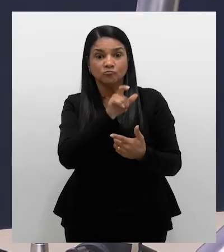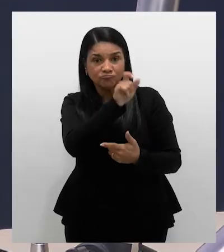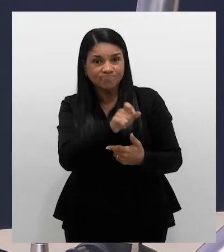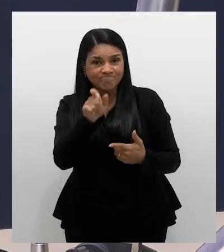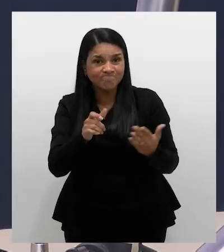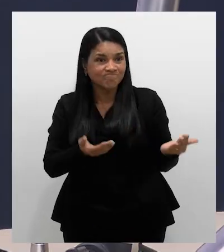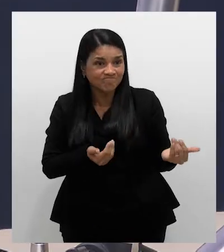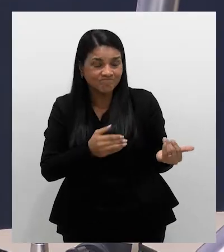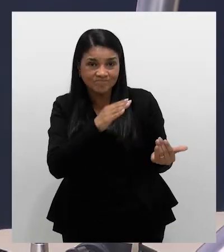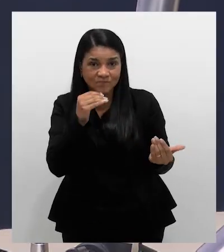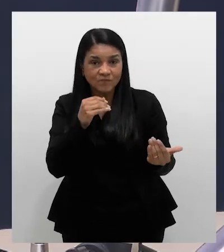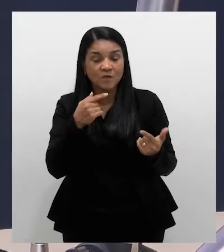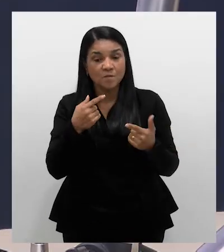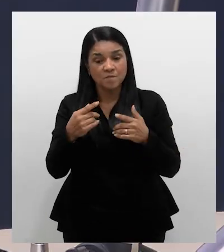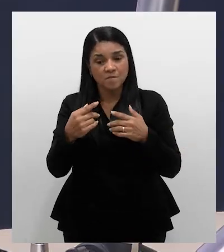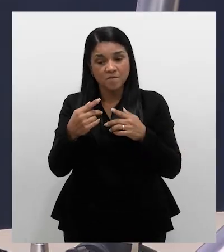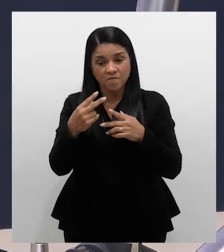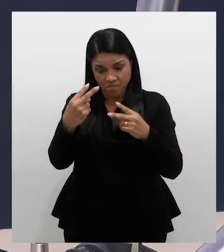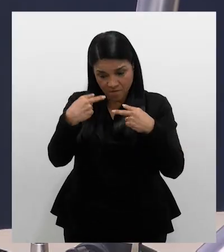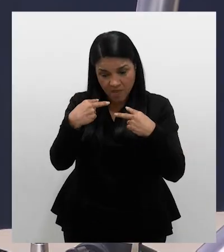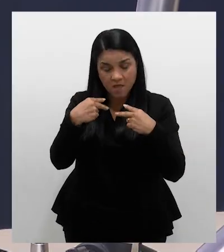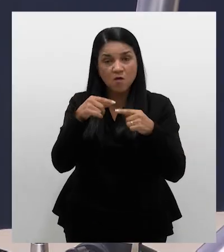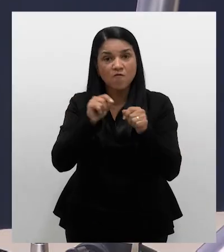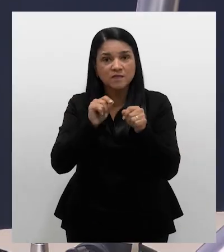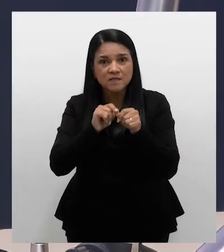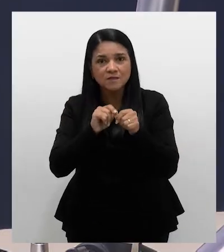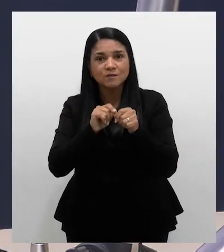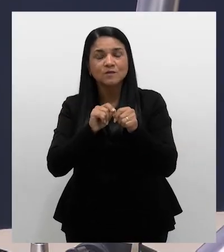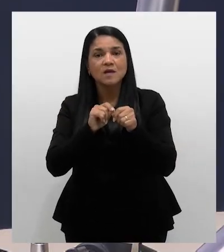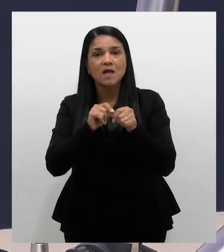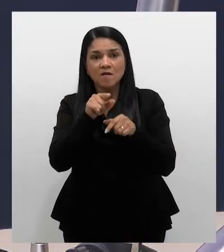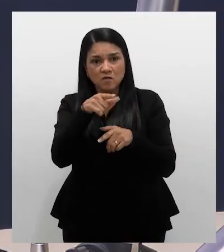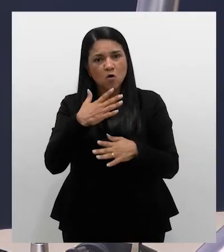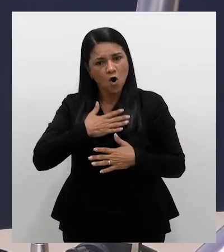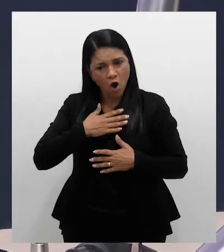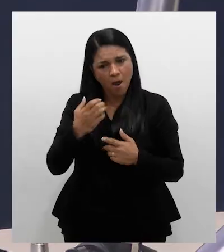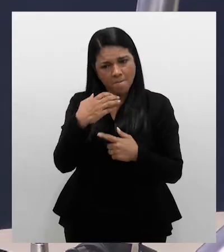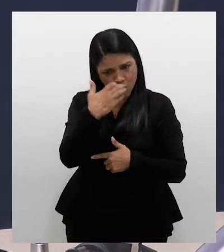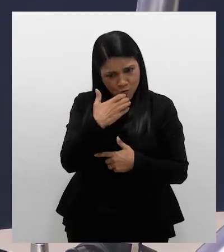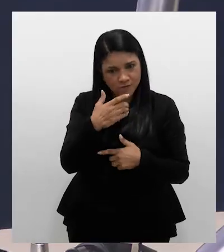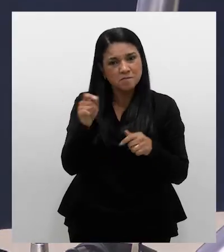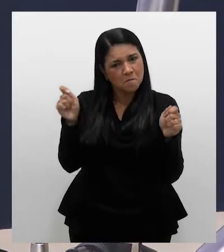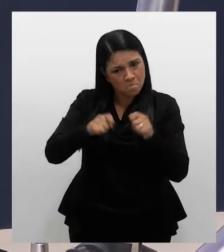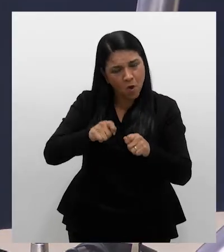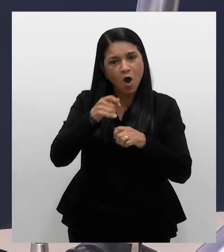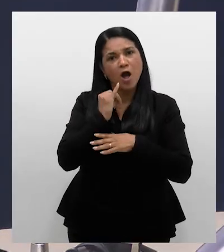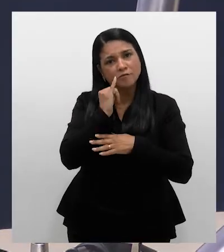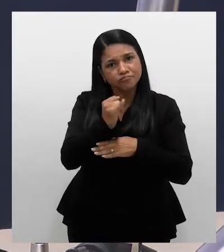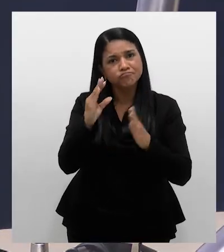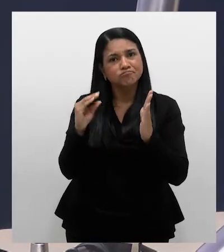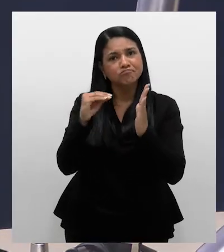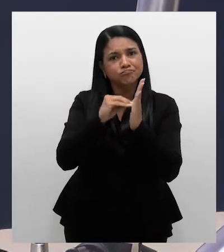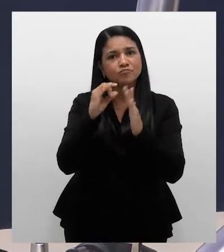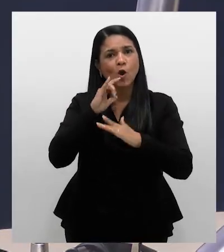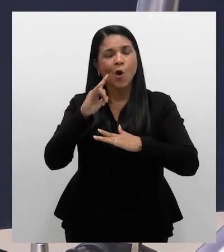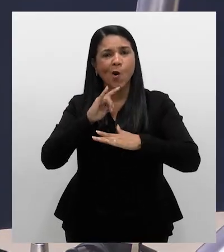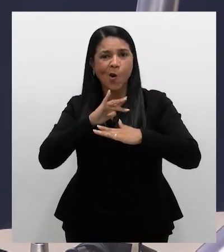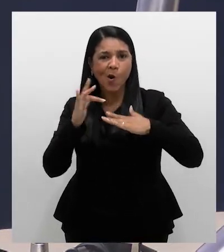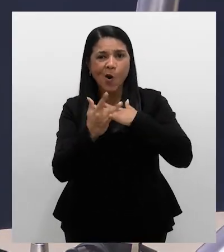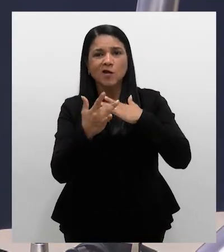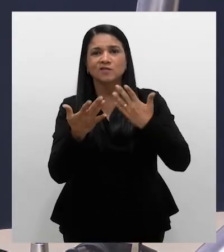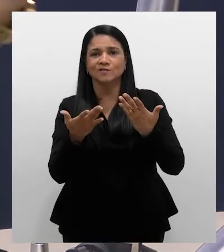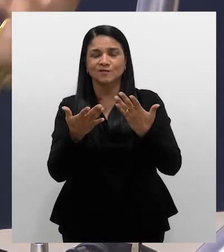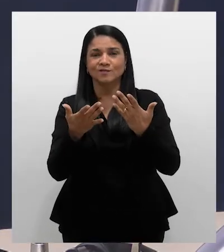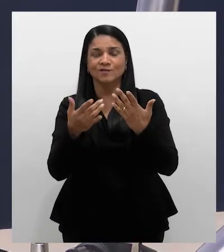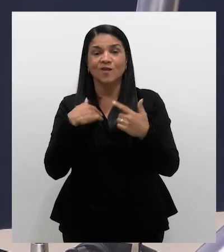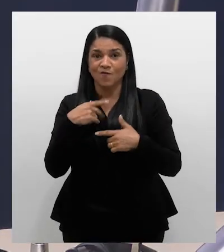assistem fazendo isso, eles falam, pô, mas eu também gosto de música e eu gostaria de falar. Eu falei, você pode. Você pode falar, né? Então,